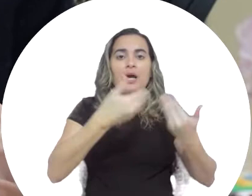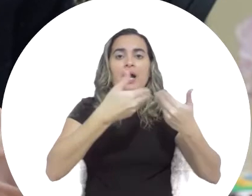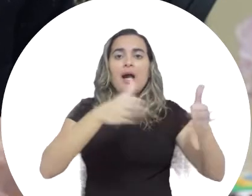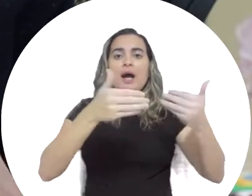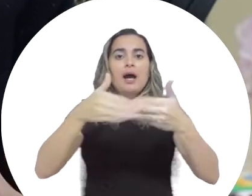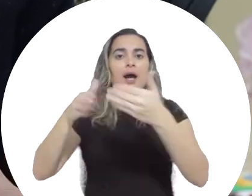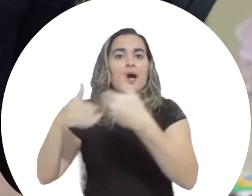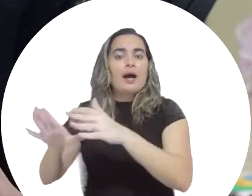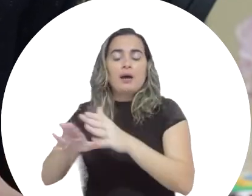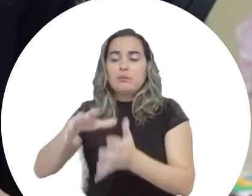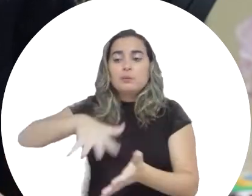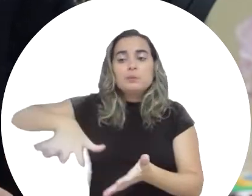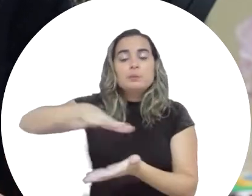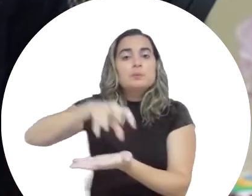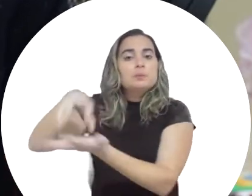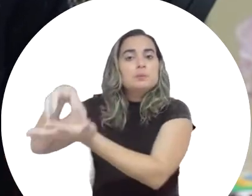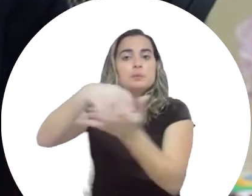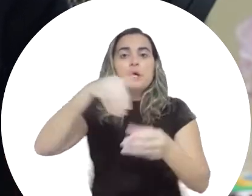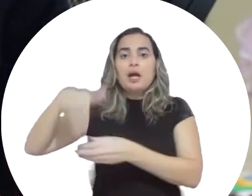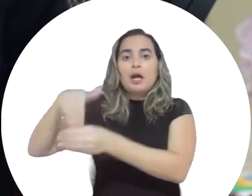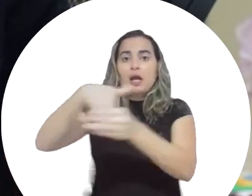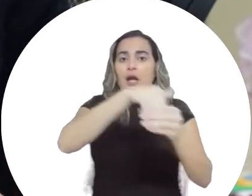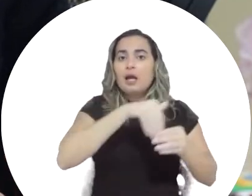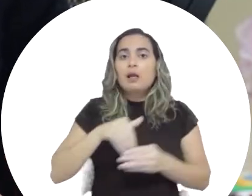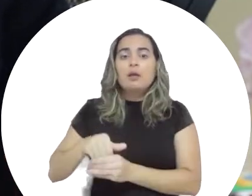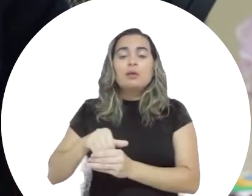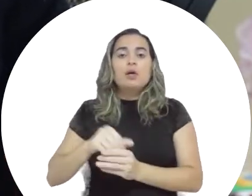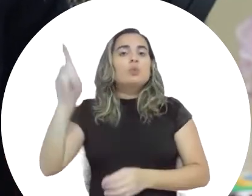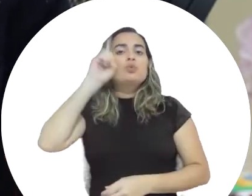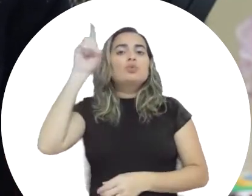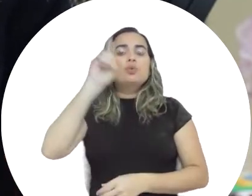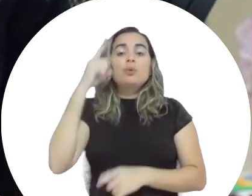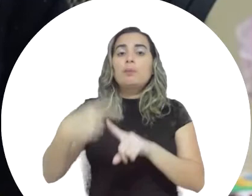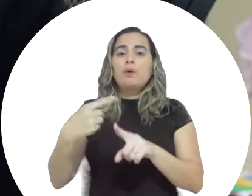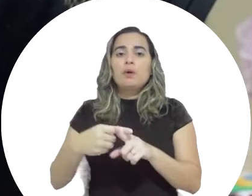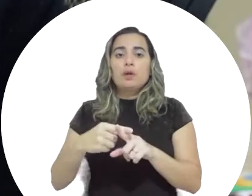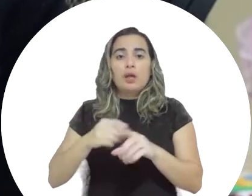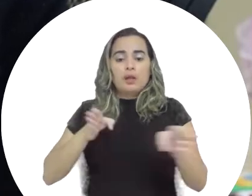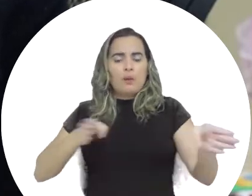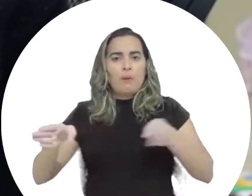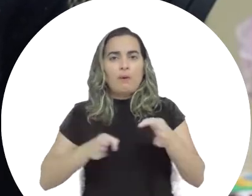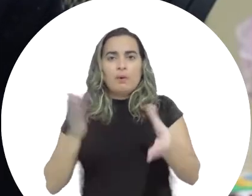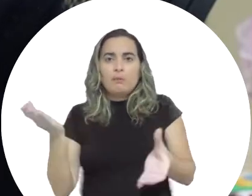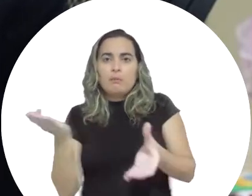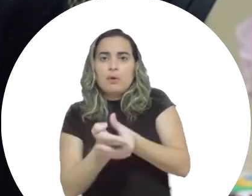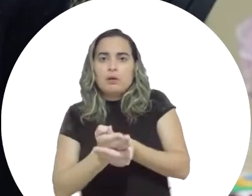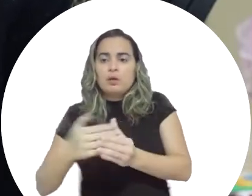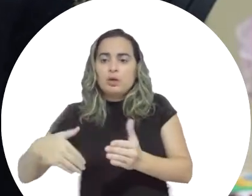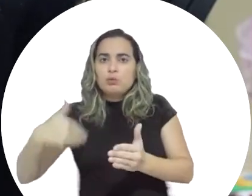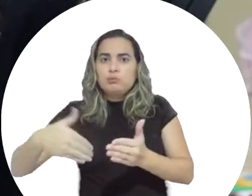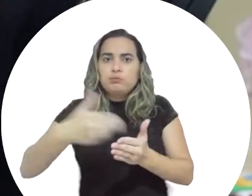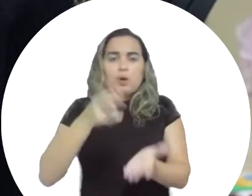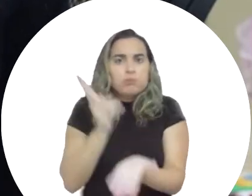a estarem abertos, tribunais e zonas eleitorais estarem abertos diariamente, porque os prazos processuais eles